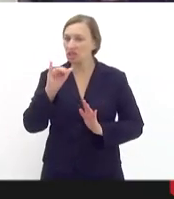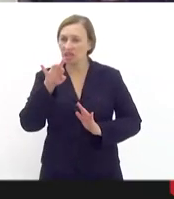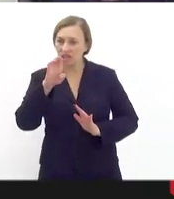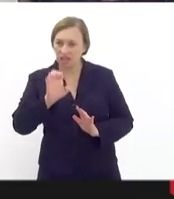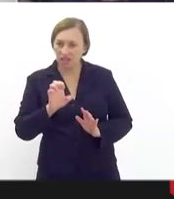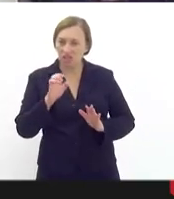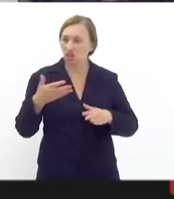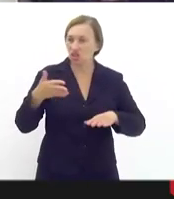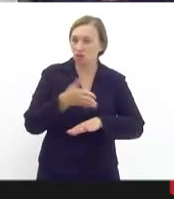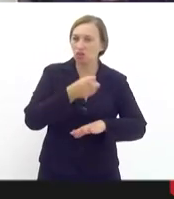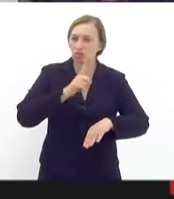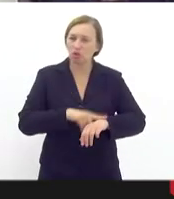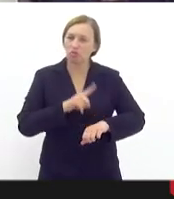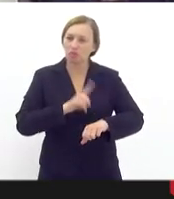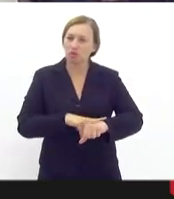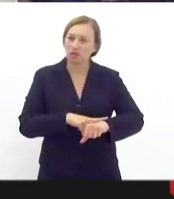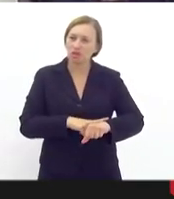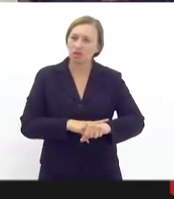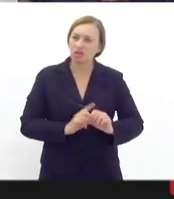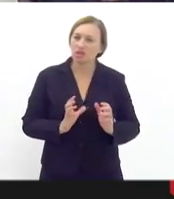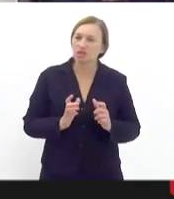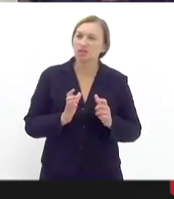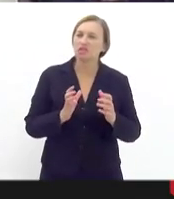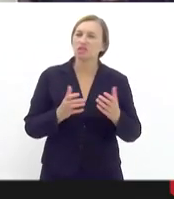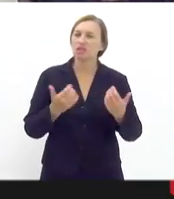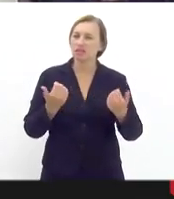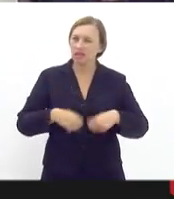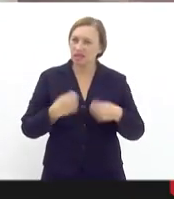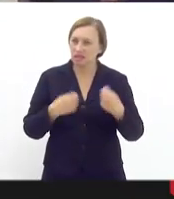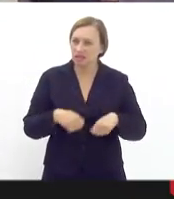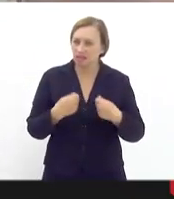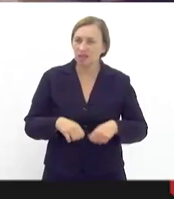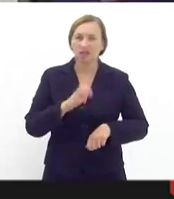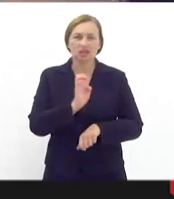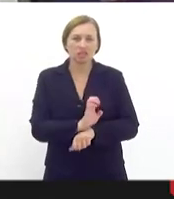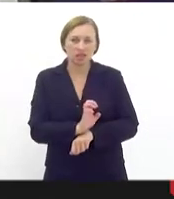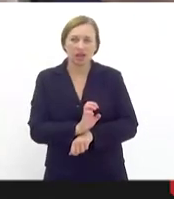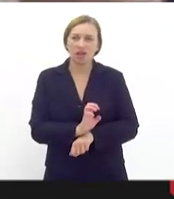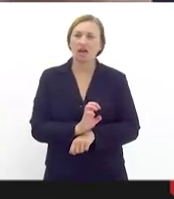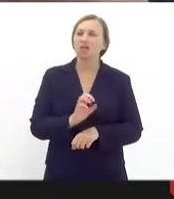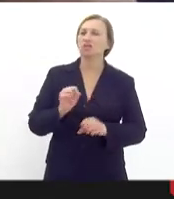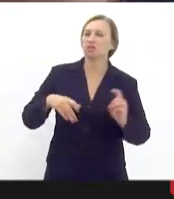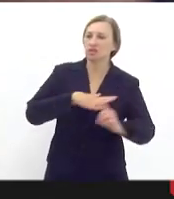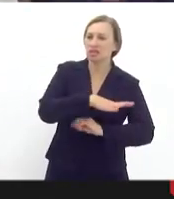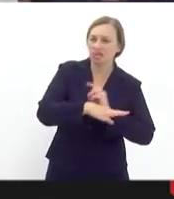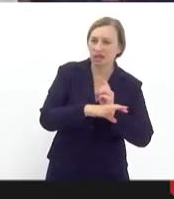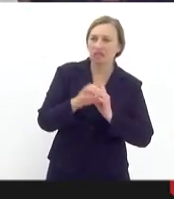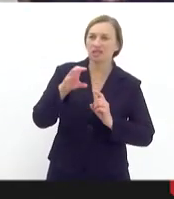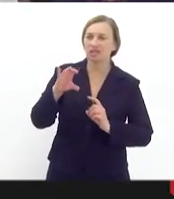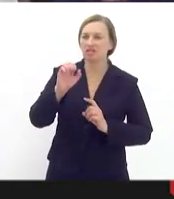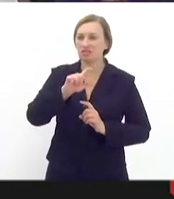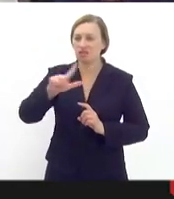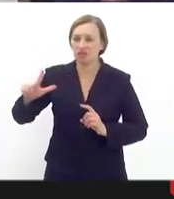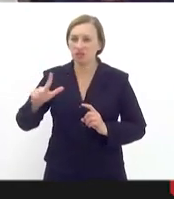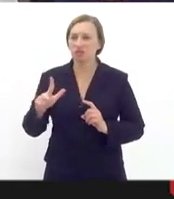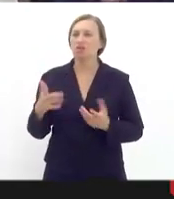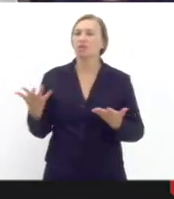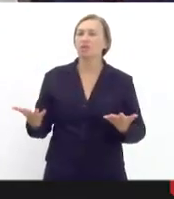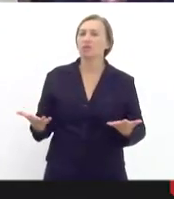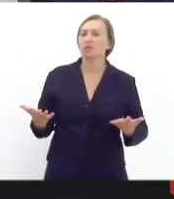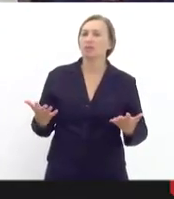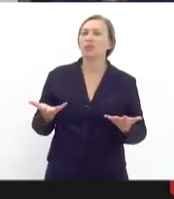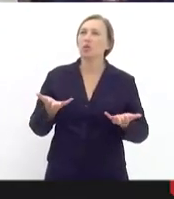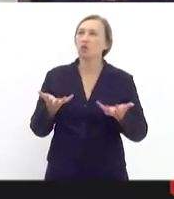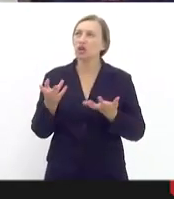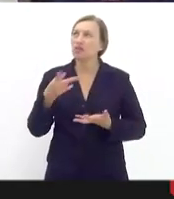em que essa coalizão, de novo, é necessária, né? Estado, sociedade civil, os influenciadores, né? E aí eu queria